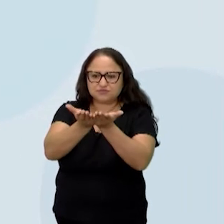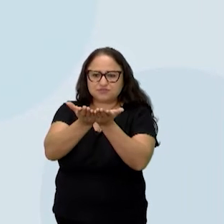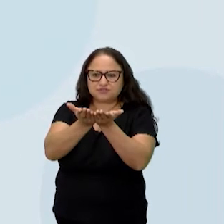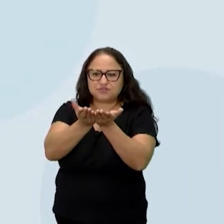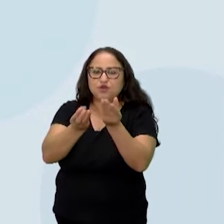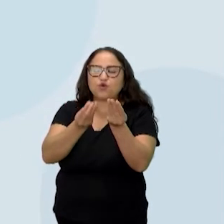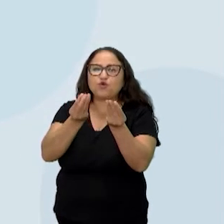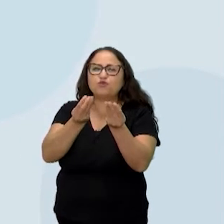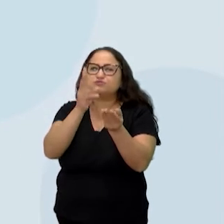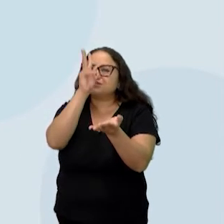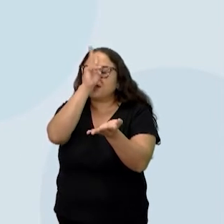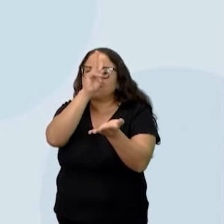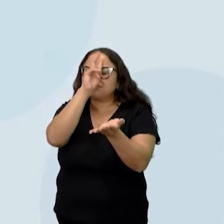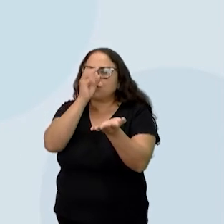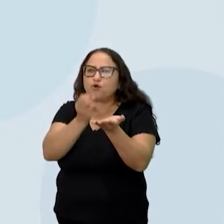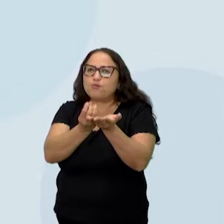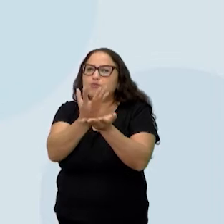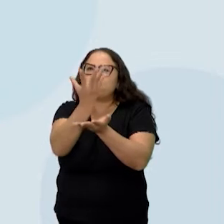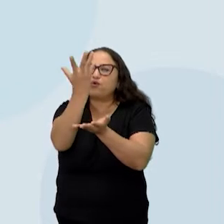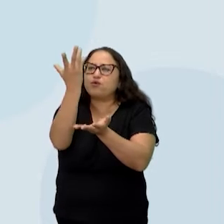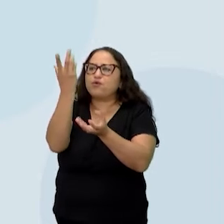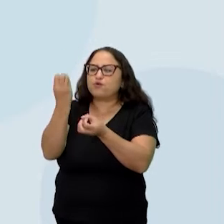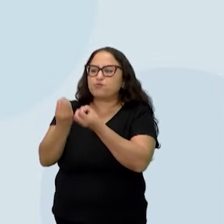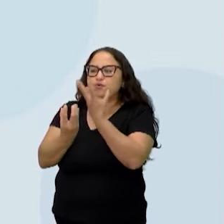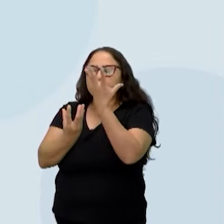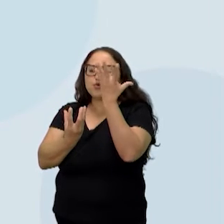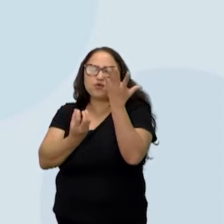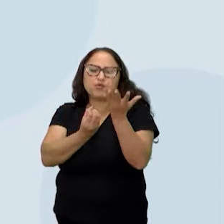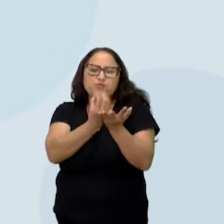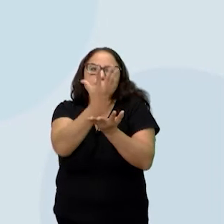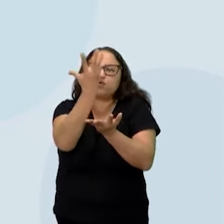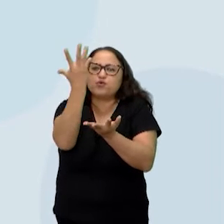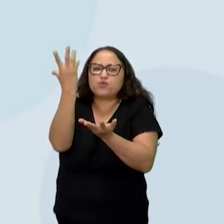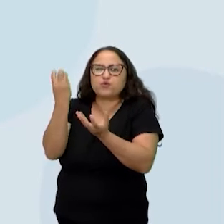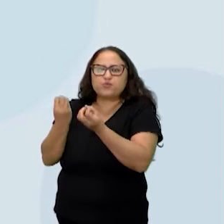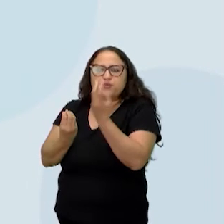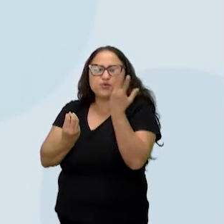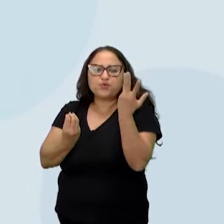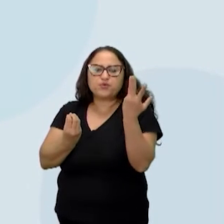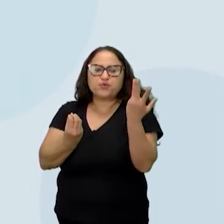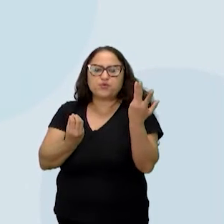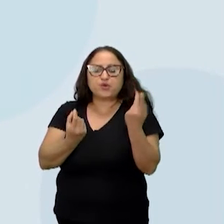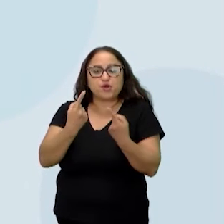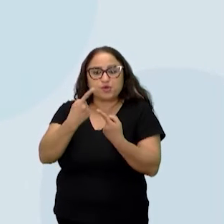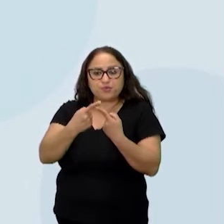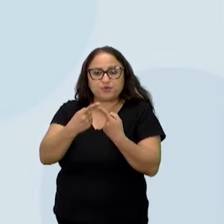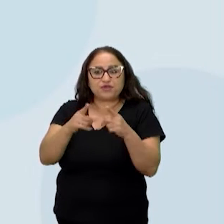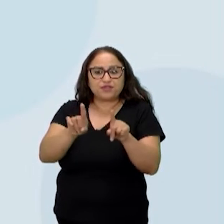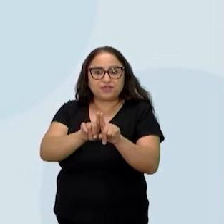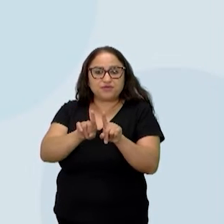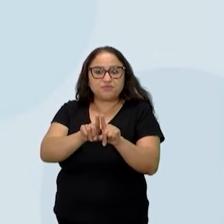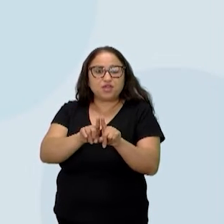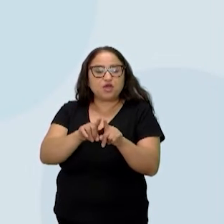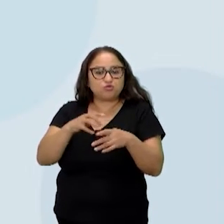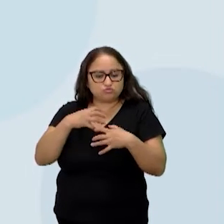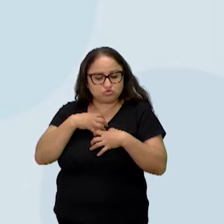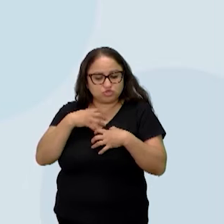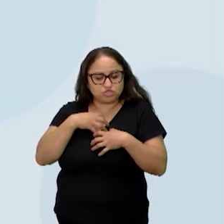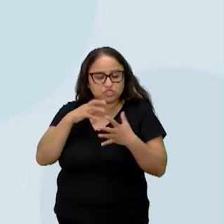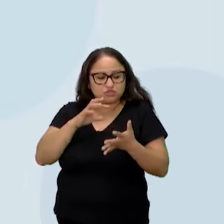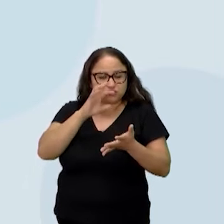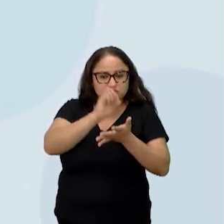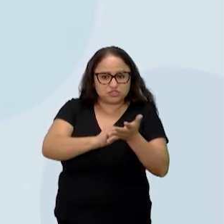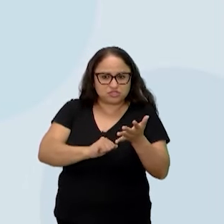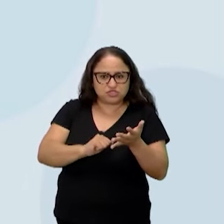se as histórias todas saíssem, de dentro deste livro. Por quê? Aqui também é uma forma de registro, Uma das formas